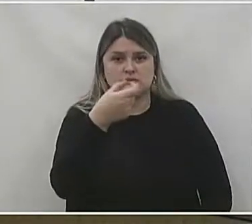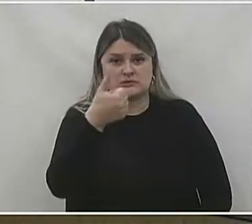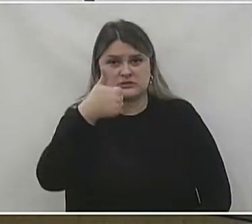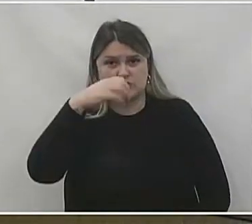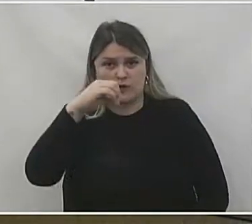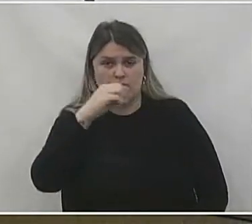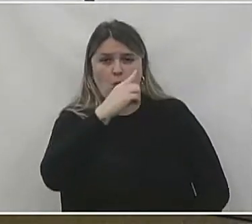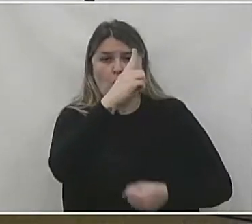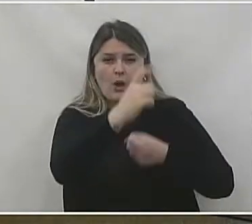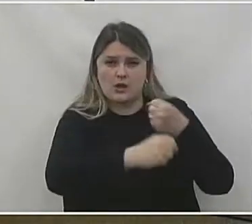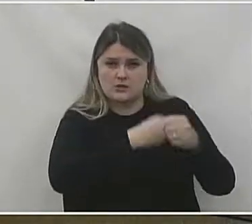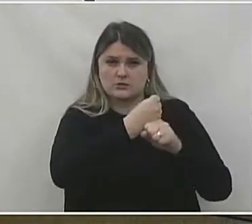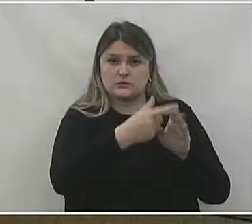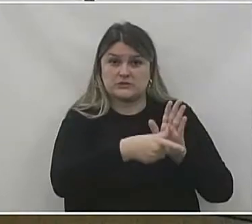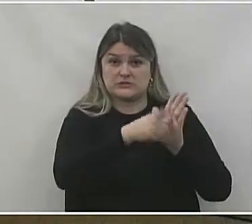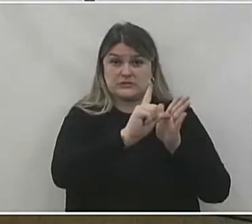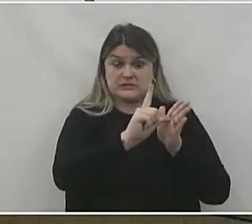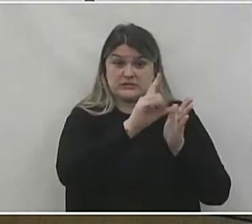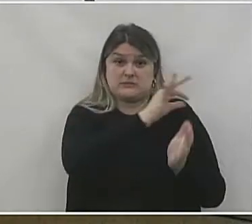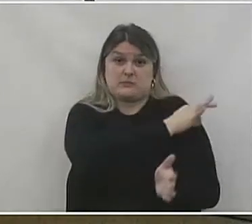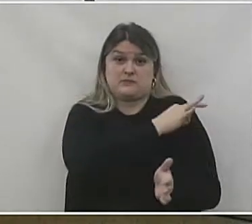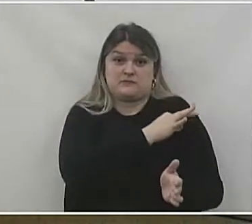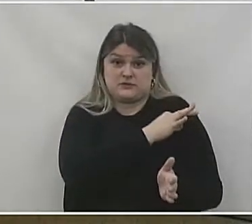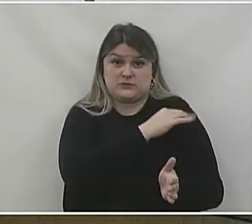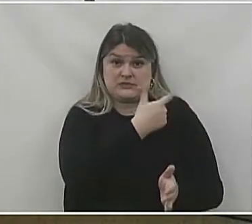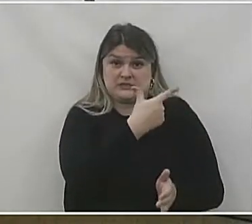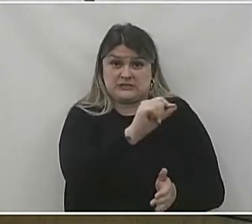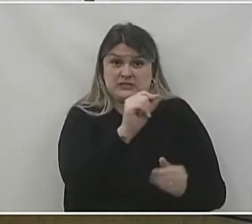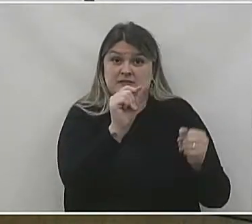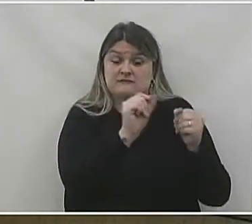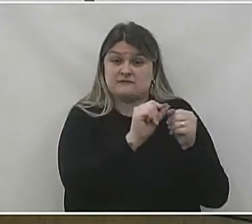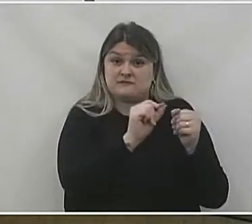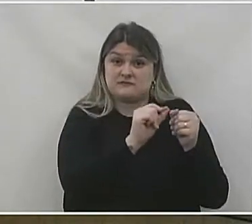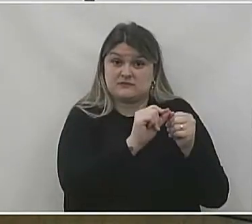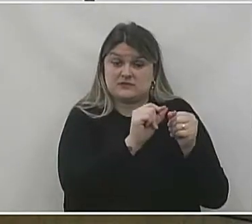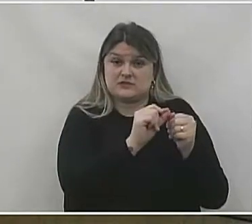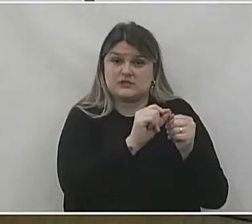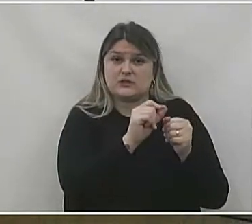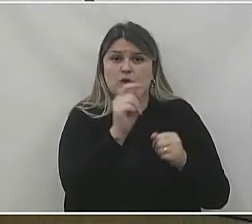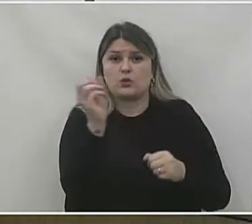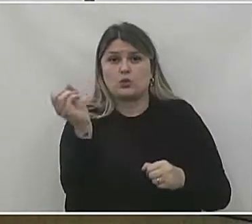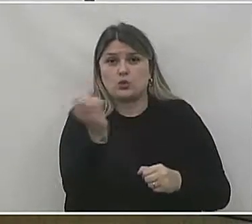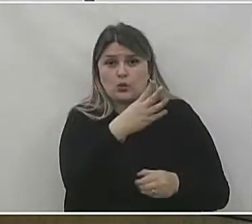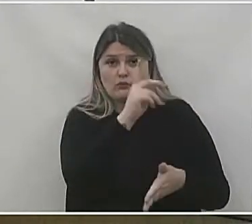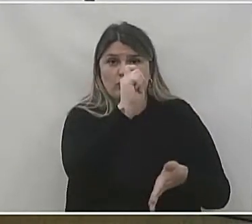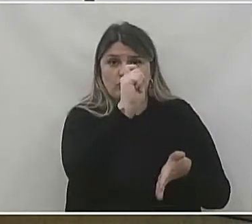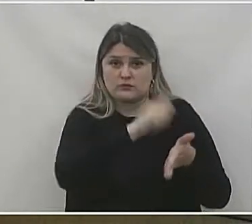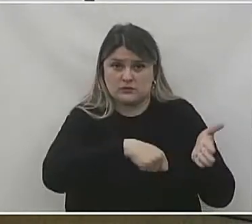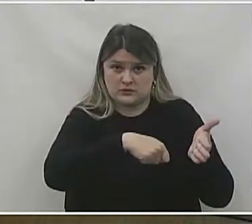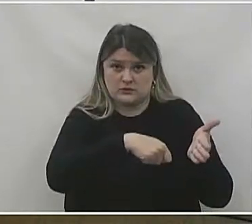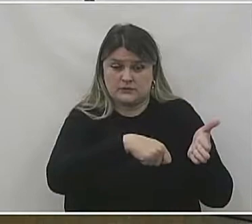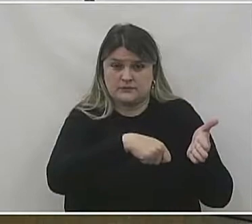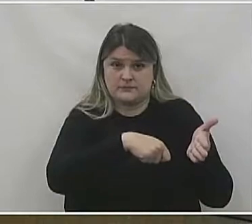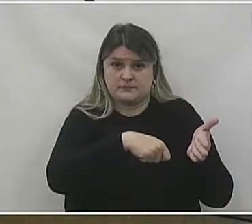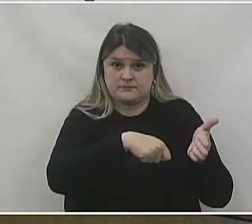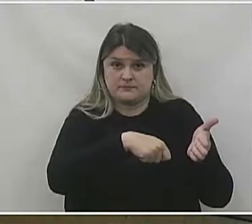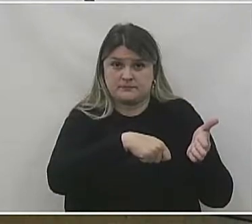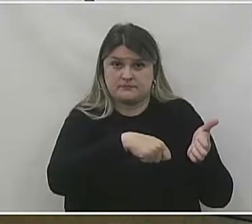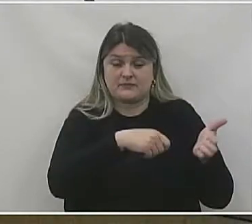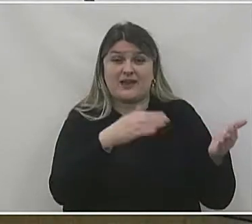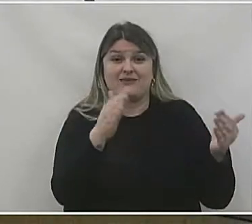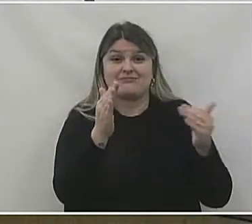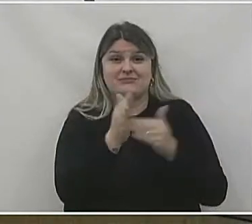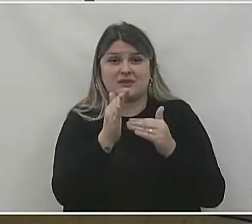um ano antes do prefeito sair ele fez uma renovação de contrato e